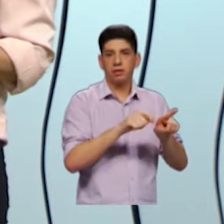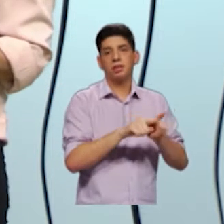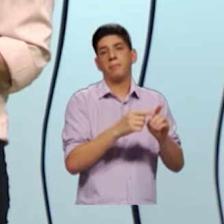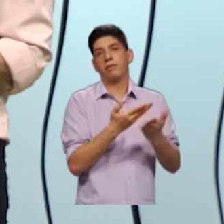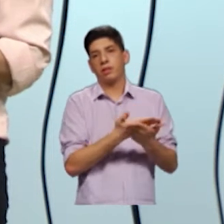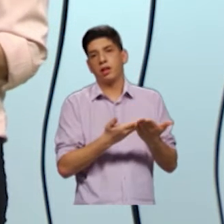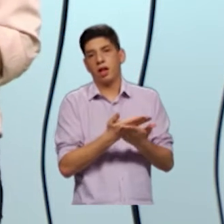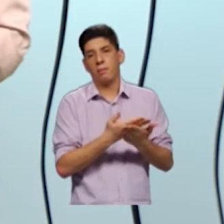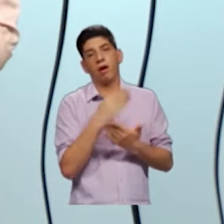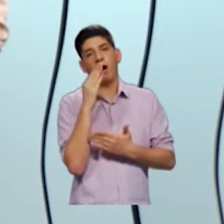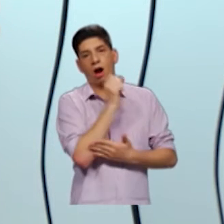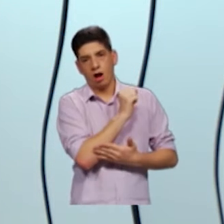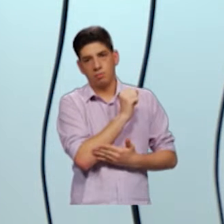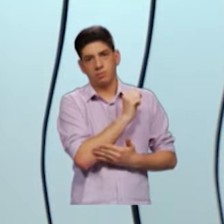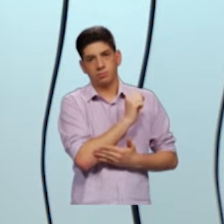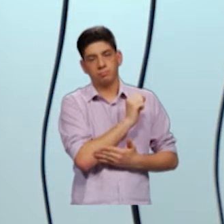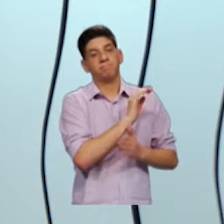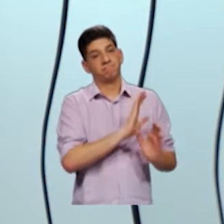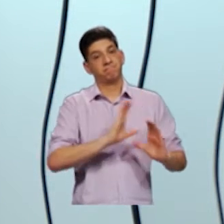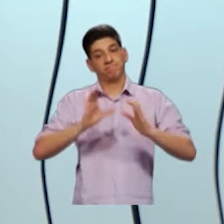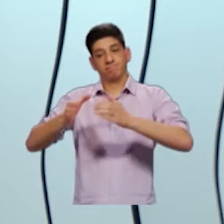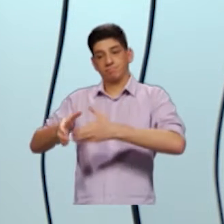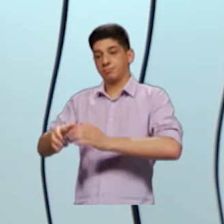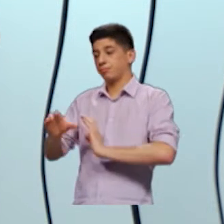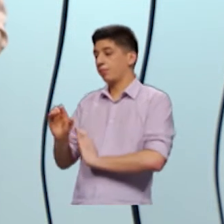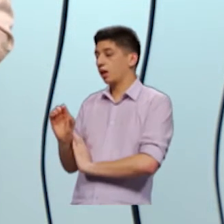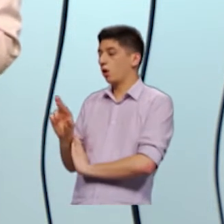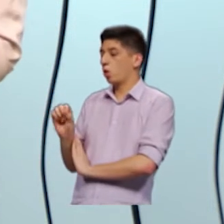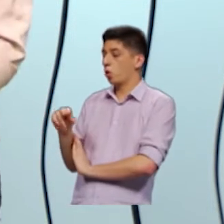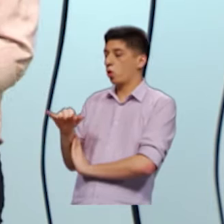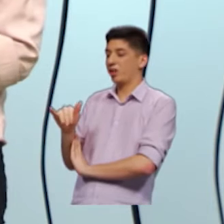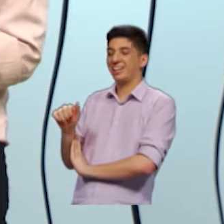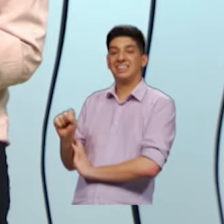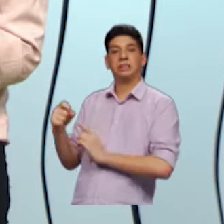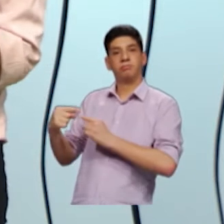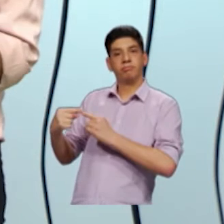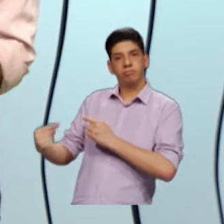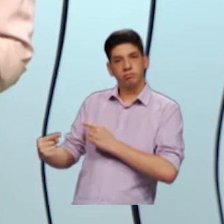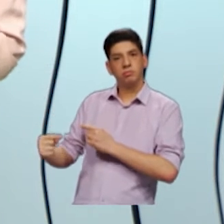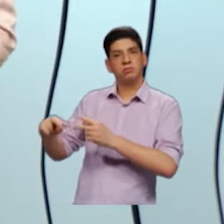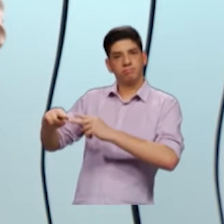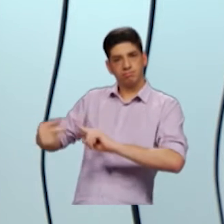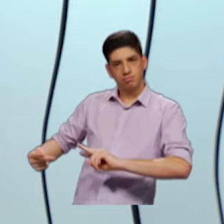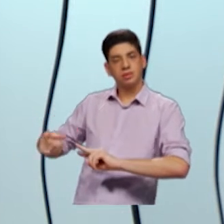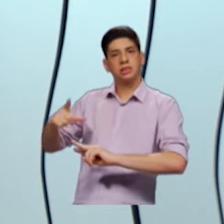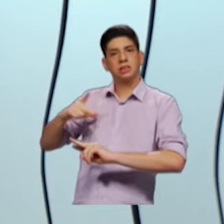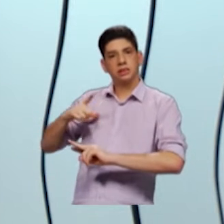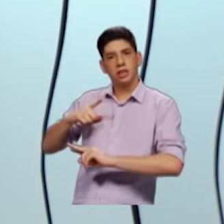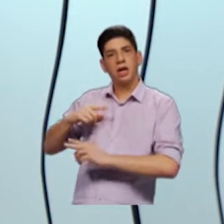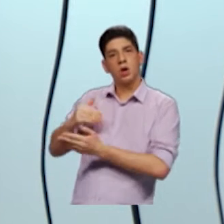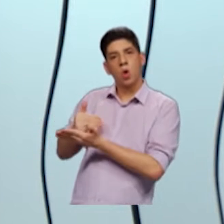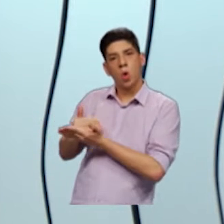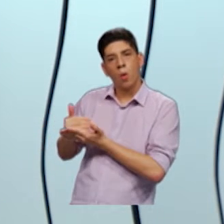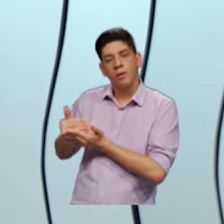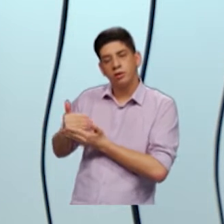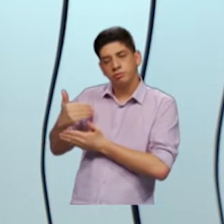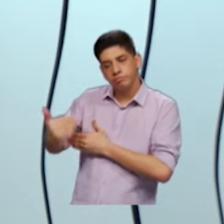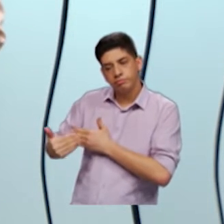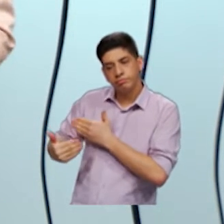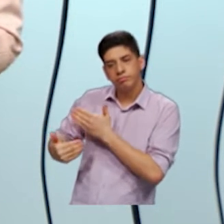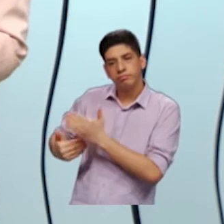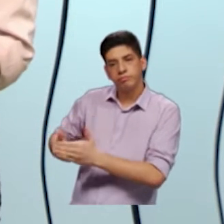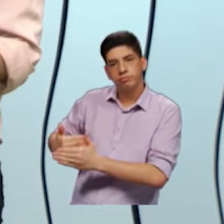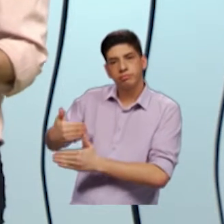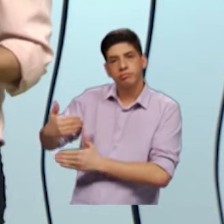período de tempo. Já as crônicas, elas já têm um início gradual, elas duram mais de 3 meses. Muitas